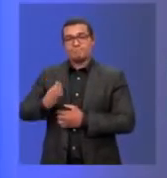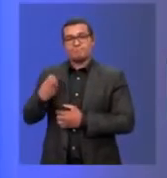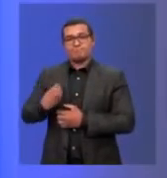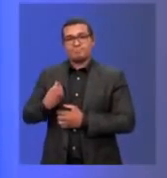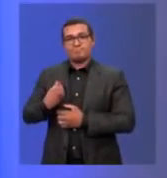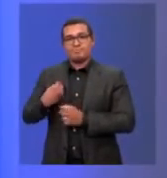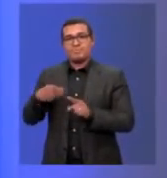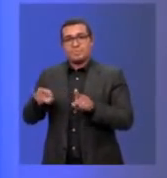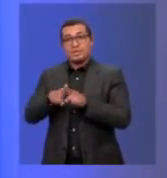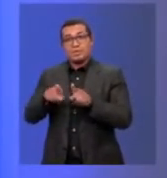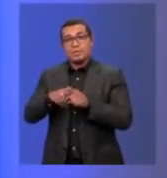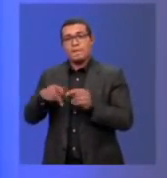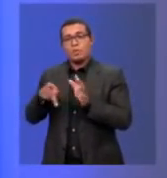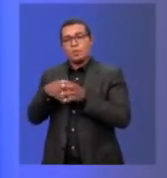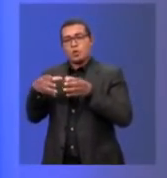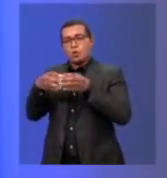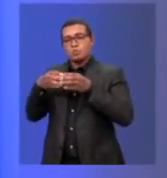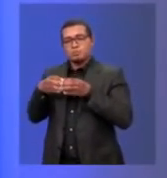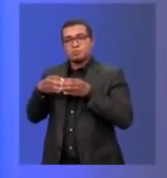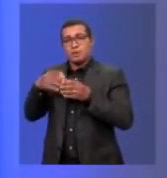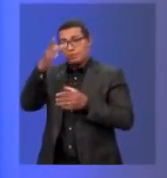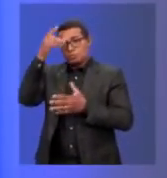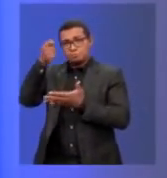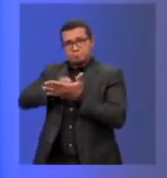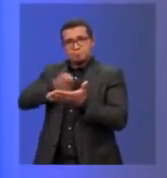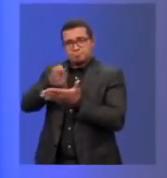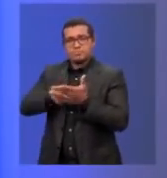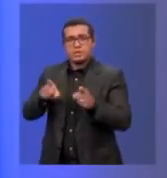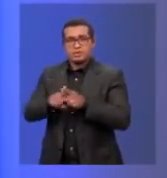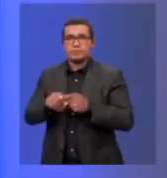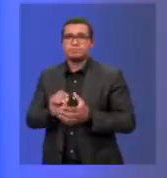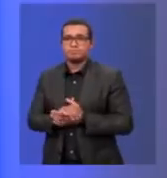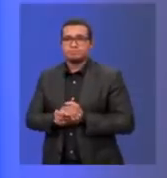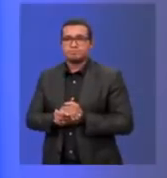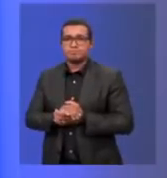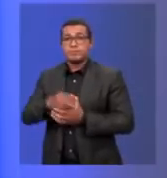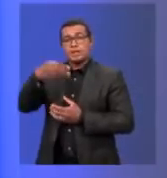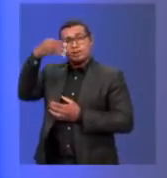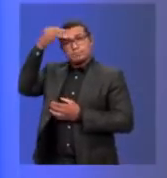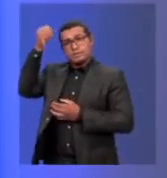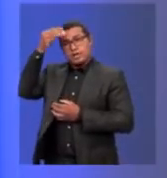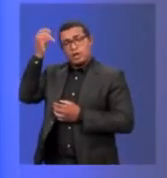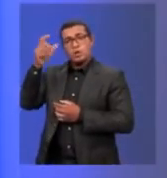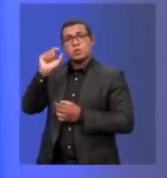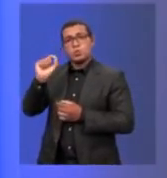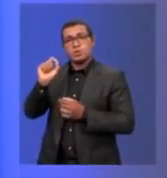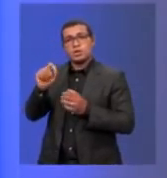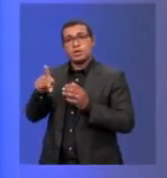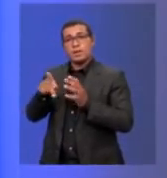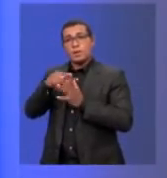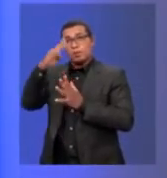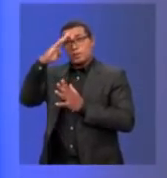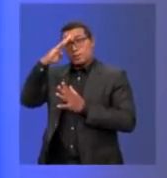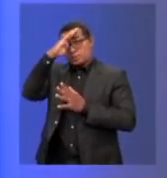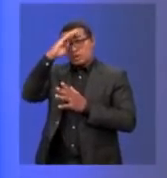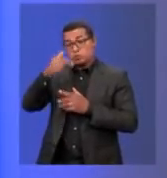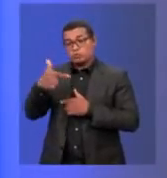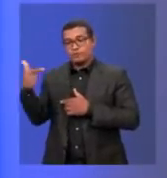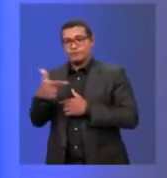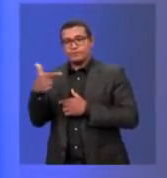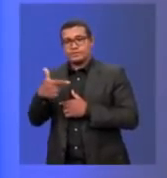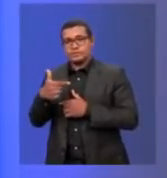partido a todos os militantes da nato o vice da chapa do seu candidato a presidente